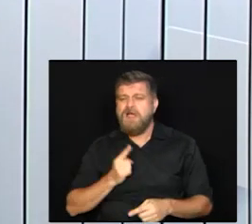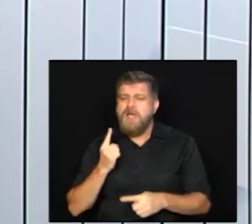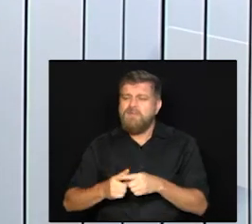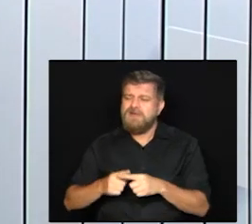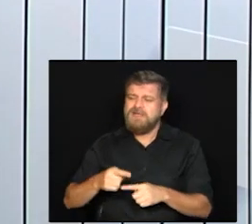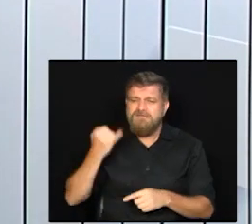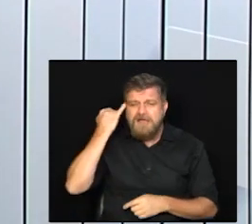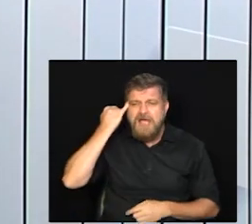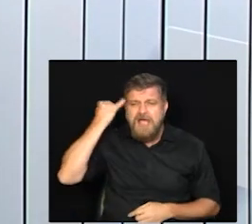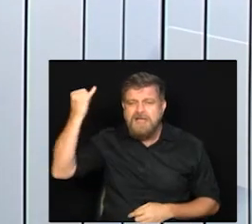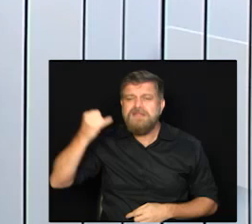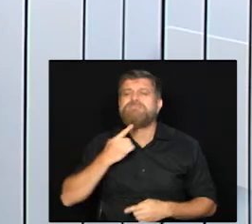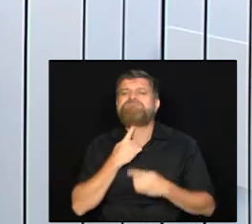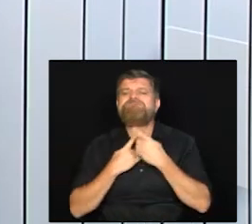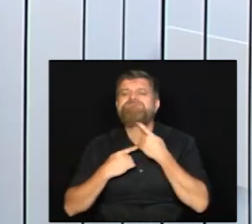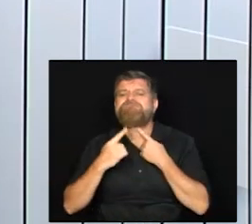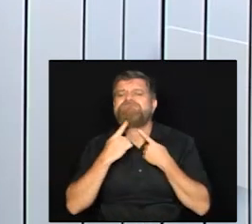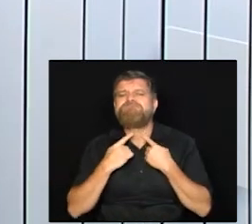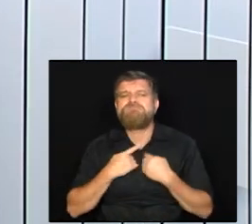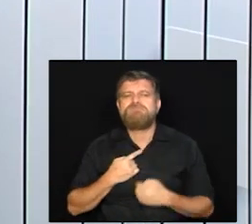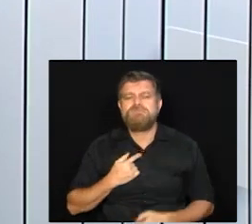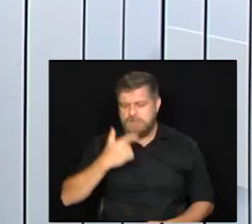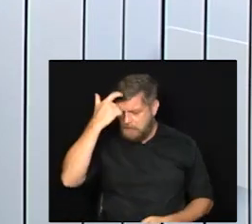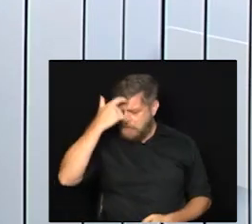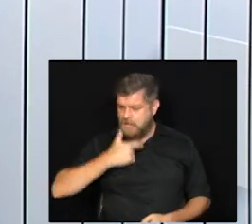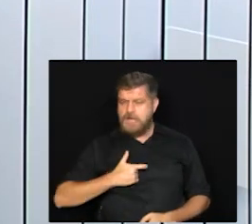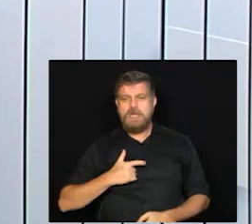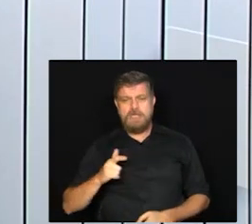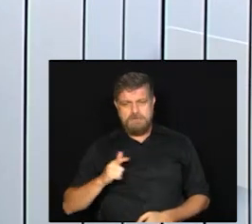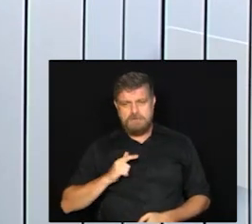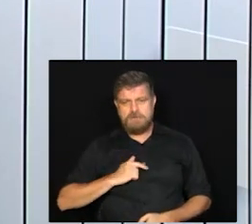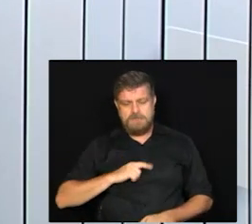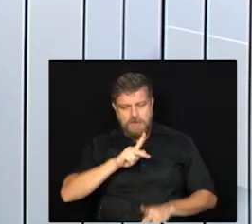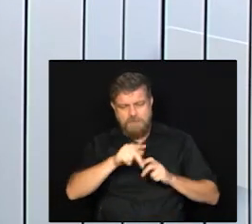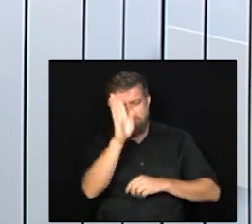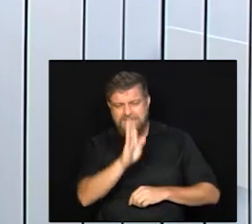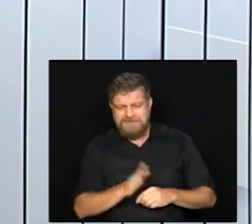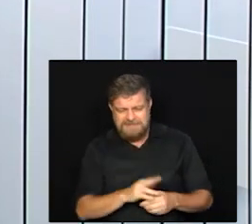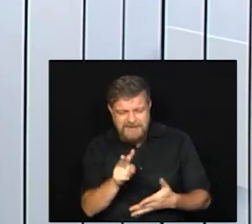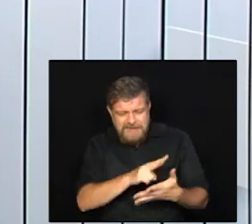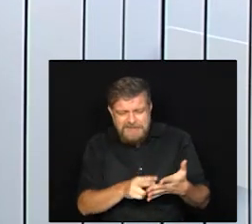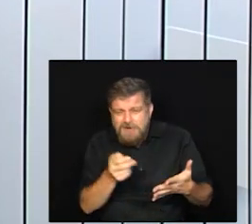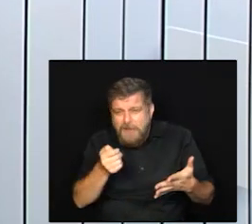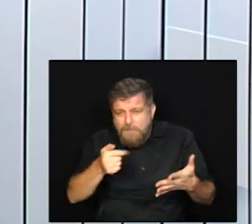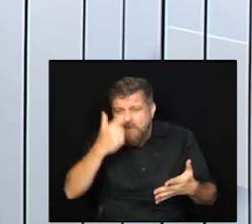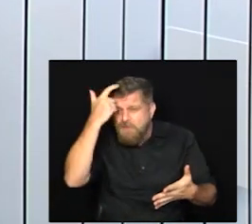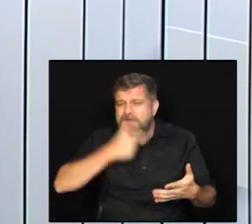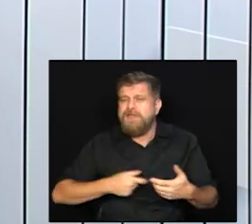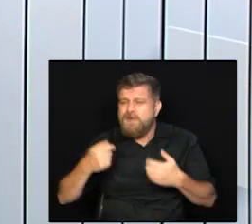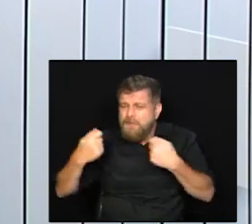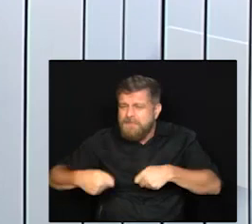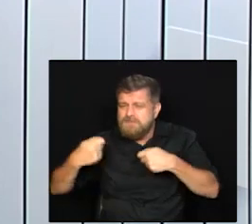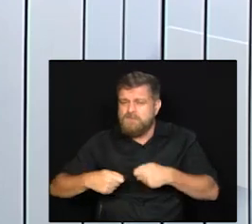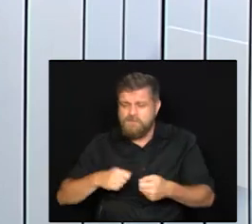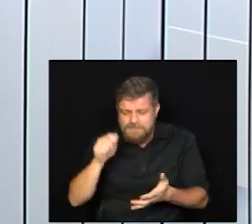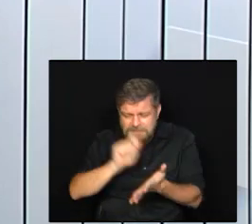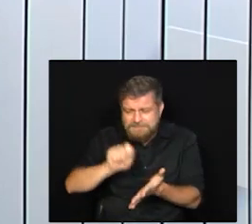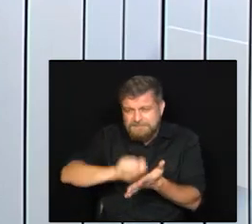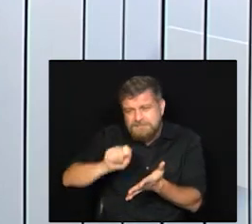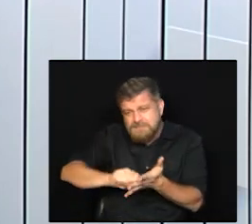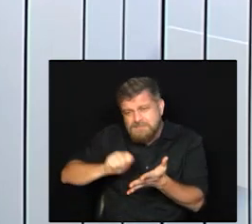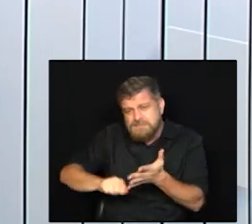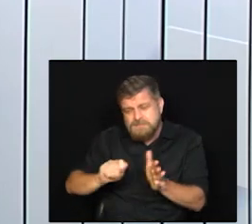que surgiu essa vontade de falar, não, mas eu, mesmo com o brasileiro não lendo, eu tenho essa necessidade, eu quero lançar